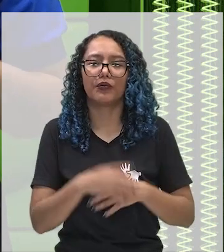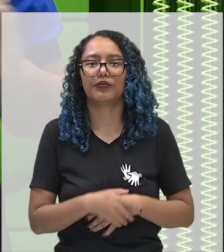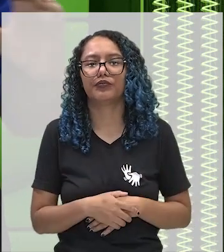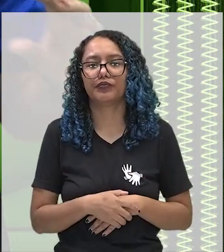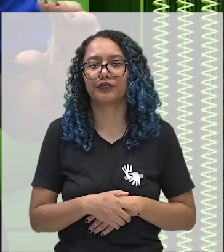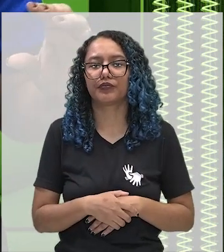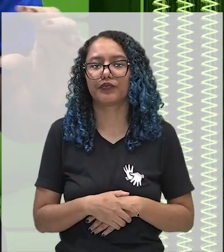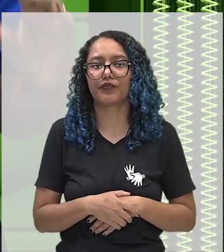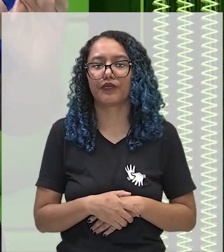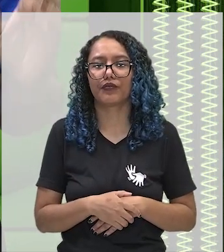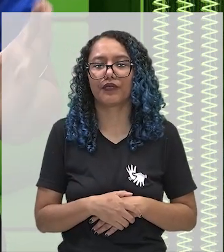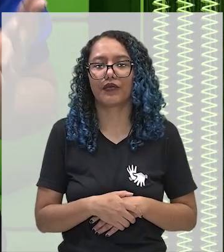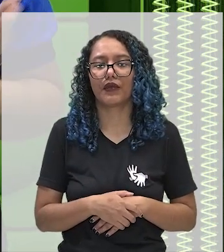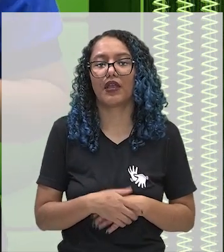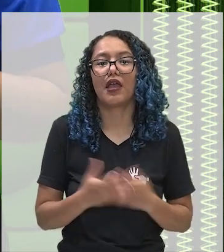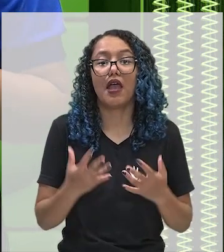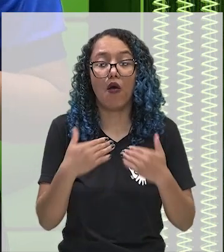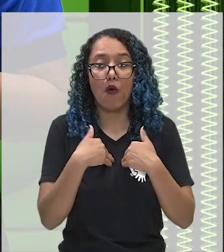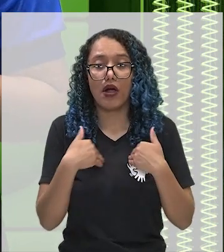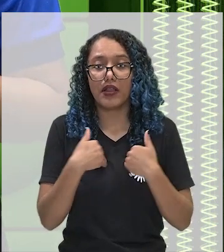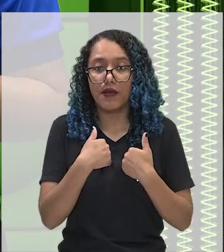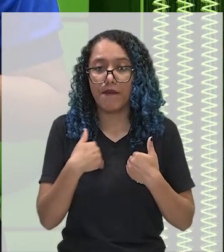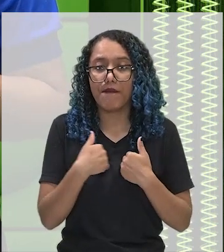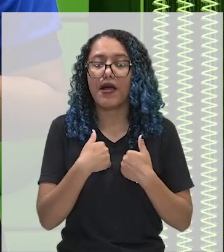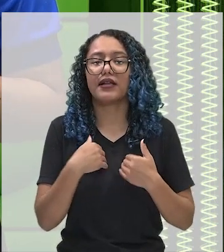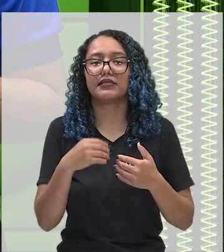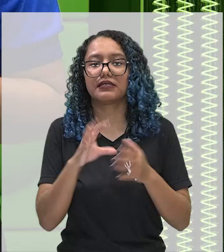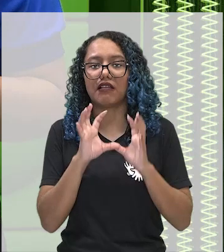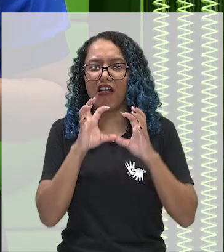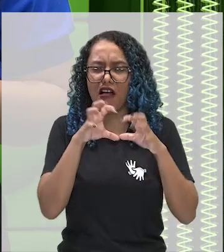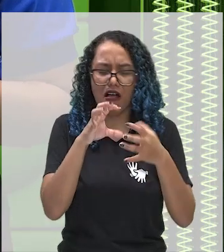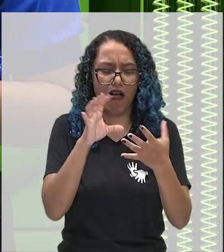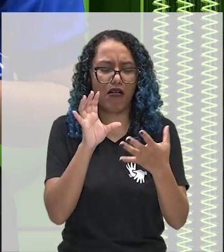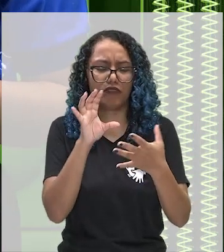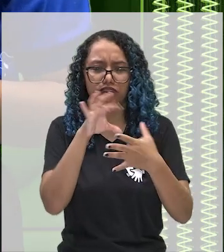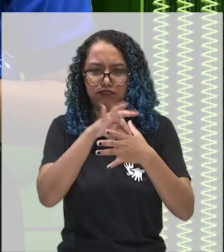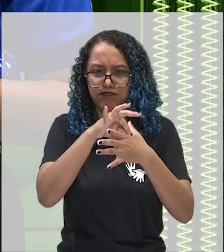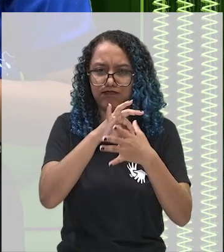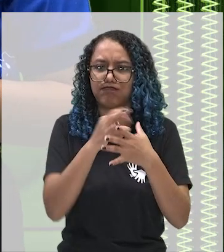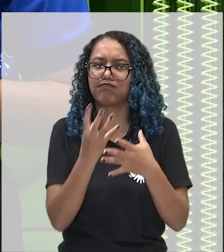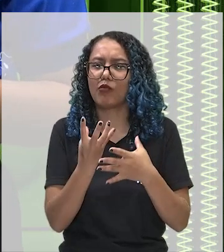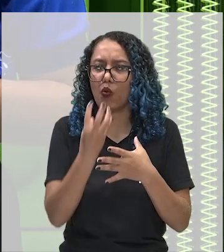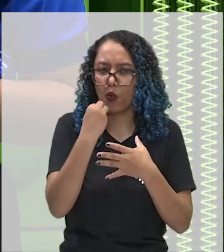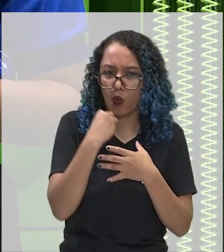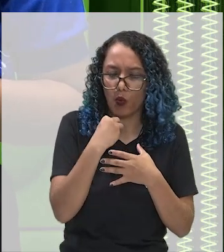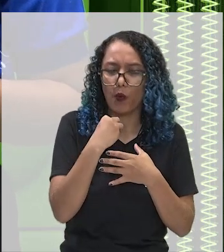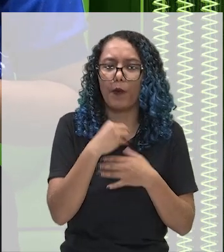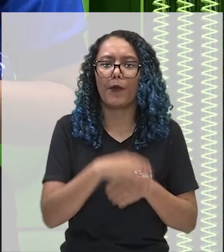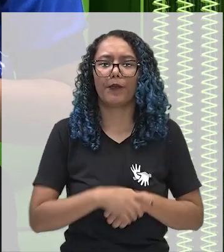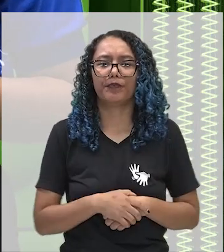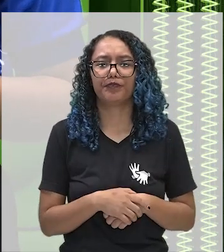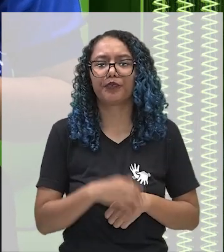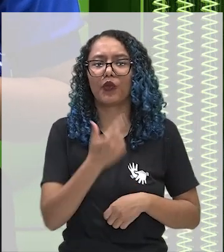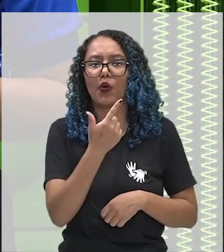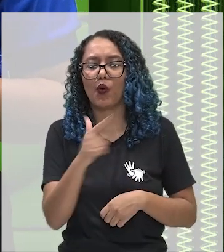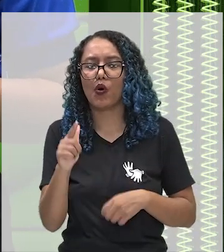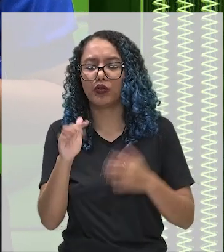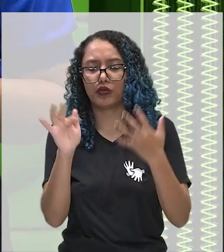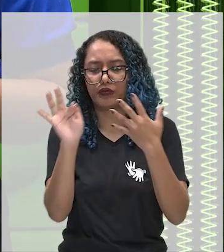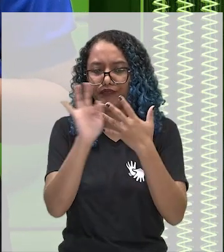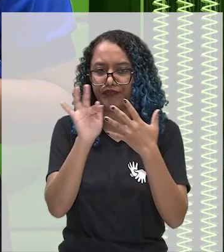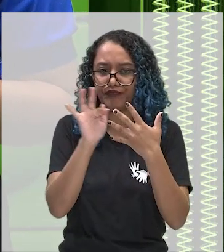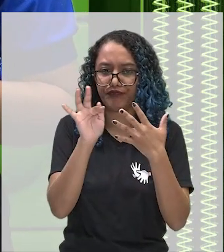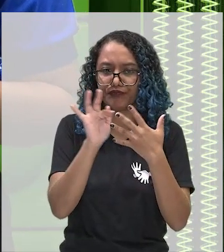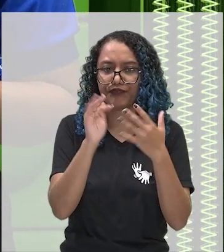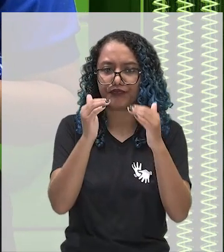então só vai ficar nesse grupo animais que são carnívoros. A gente tem ainda a família, e aí na família